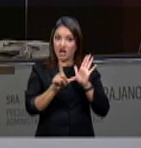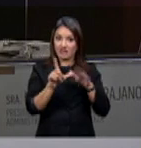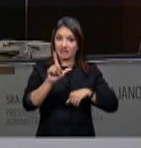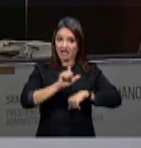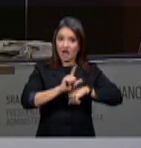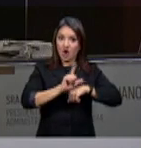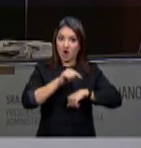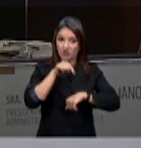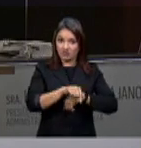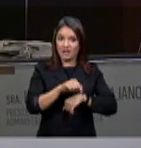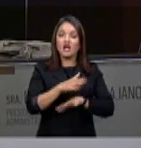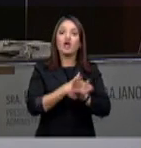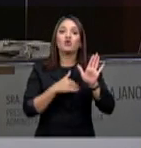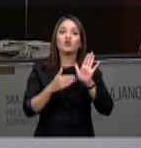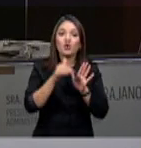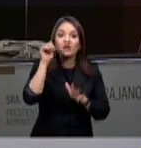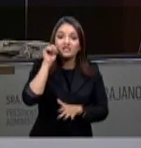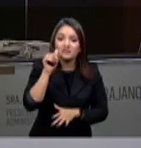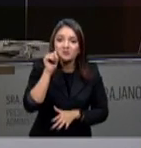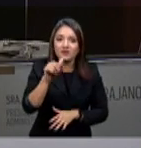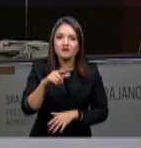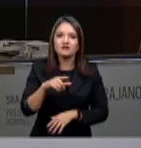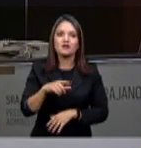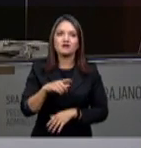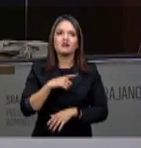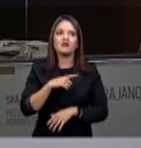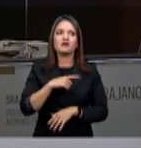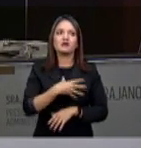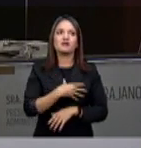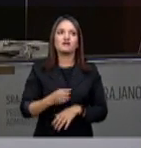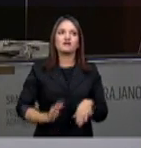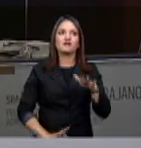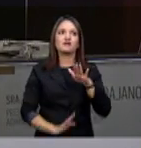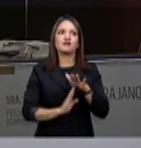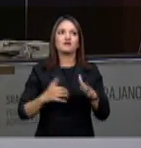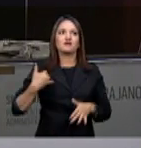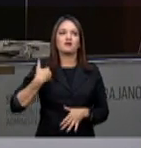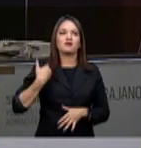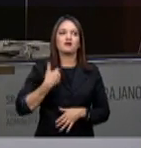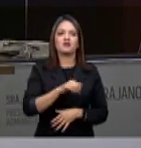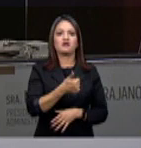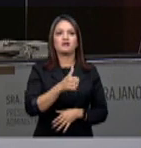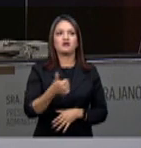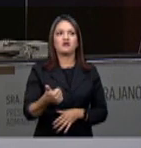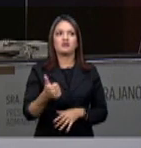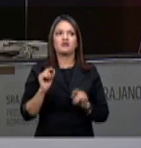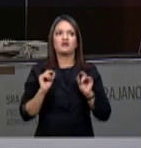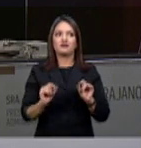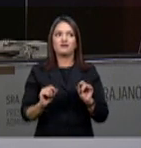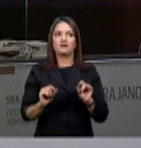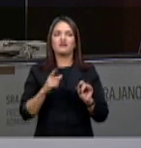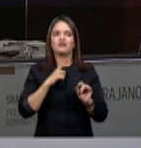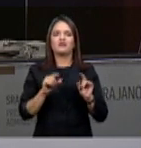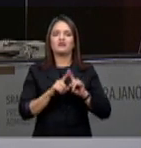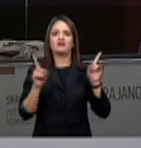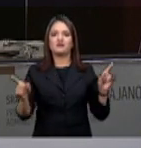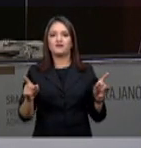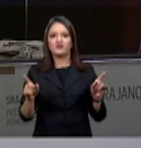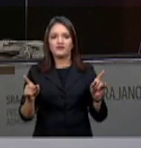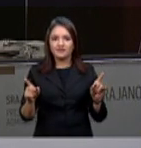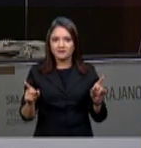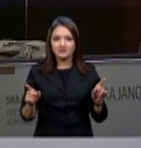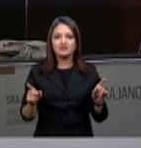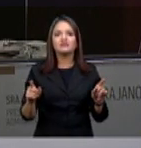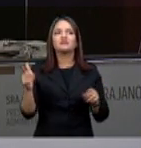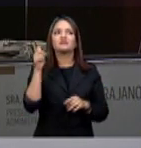nenhuma creche Ela tem que dar resultado ela tem que cumprir as normas mas a medida disso não importa o seu nível